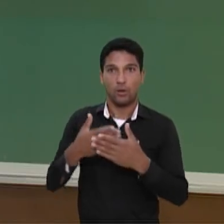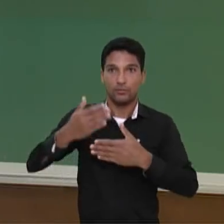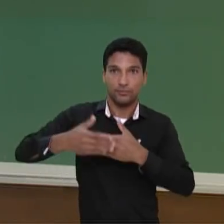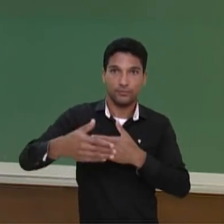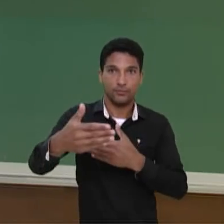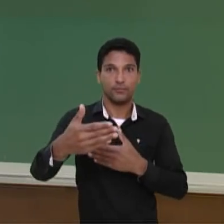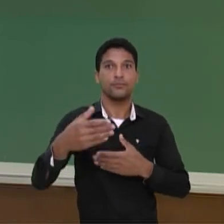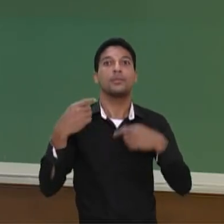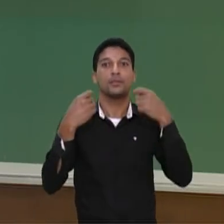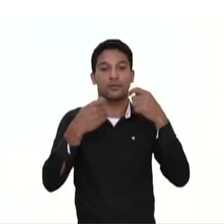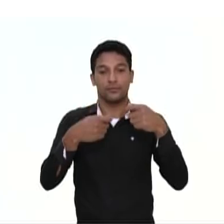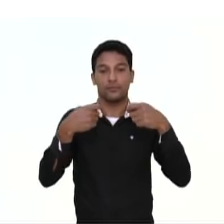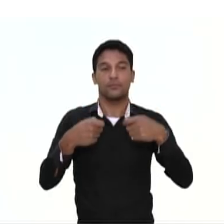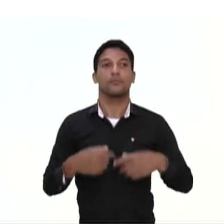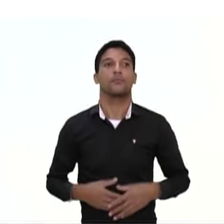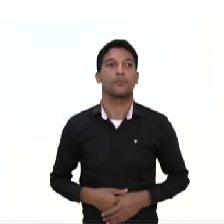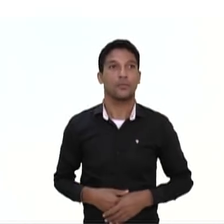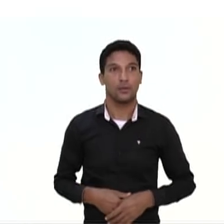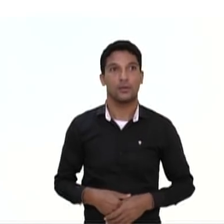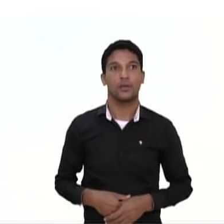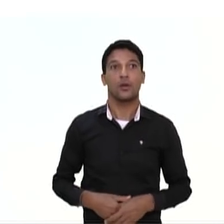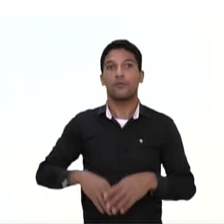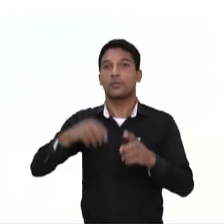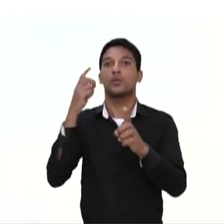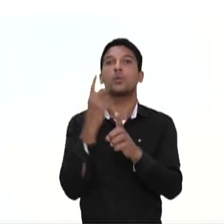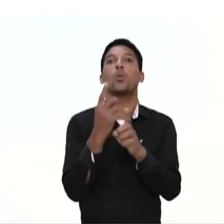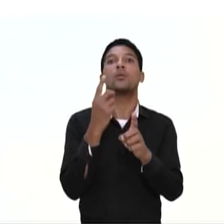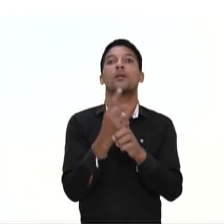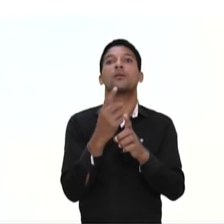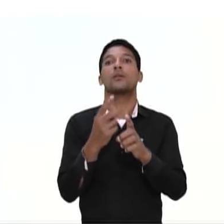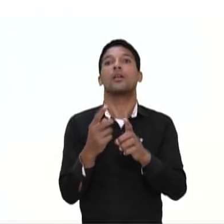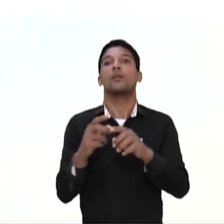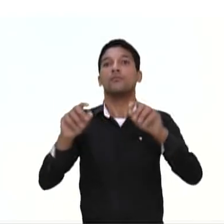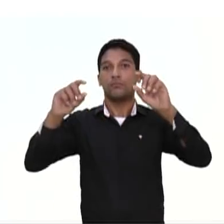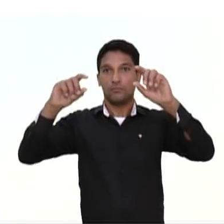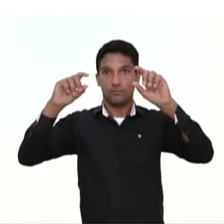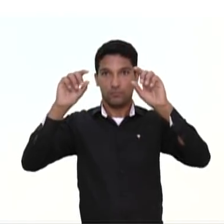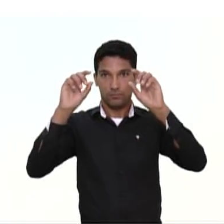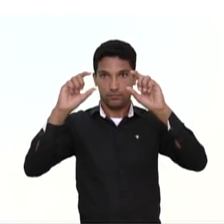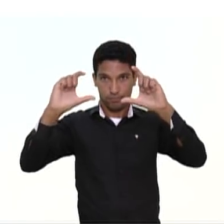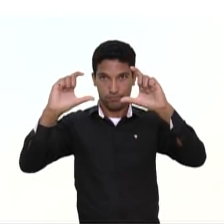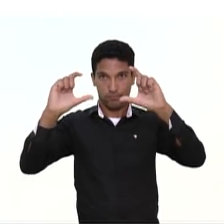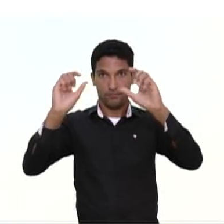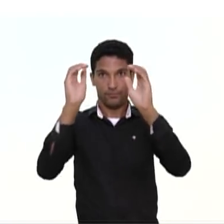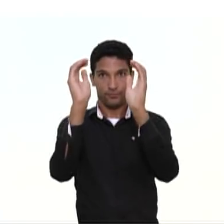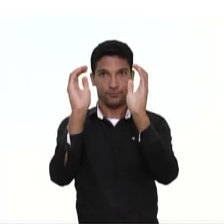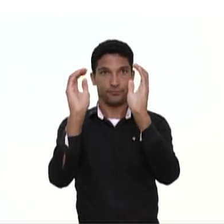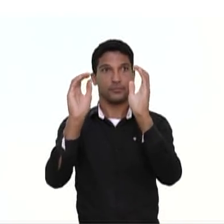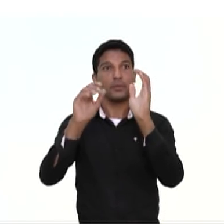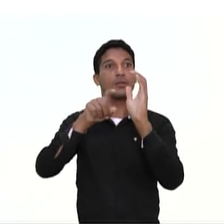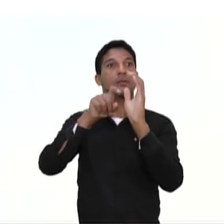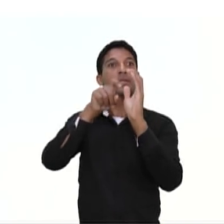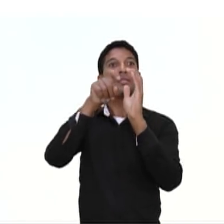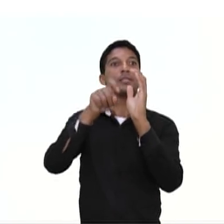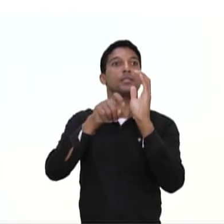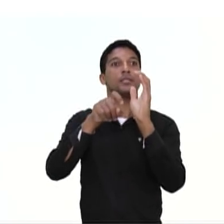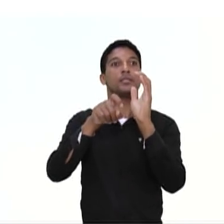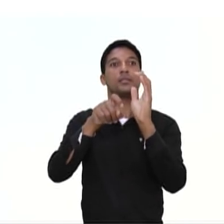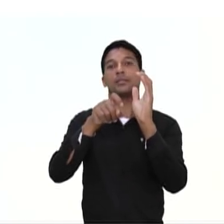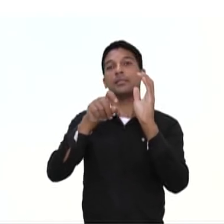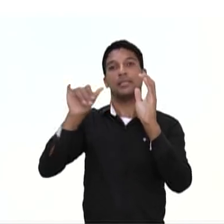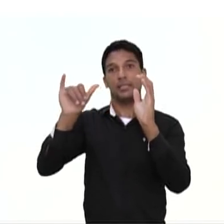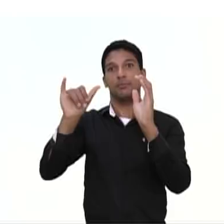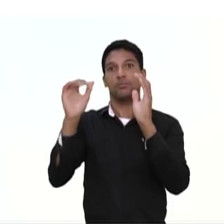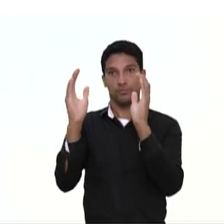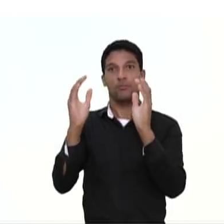aulas aqui determine as coordenadas do vértice x e y é coordenadas do vértice xy posso dizer chamar